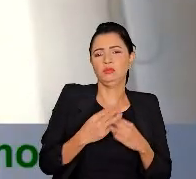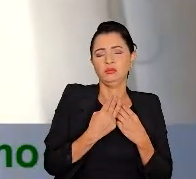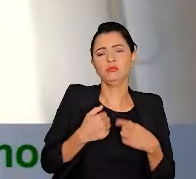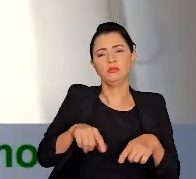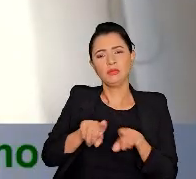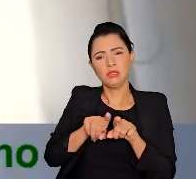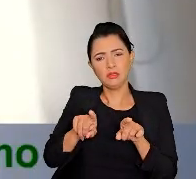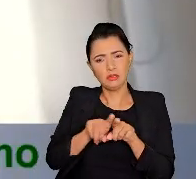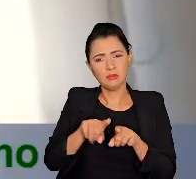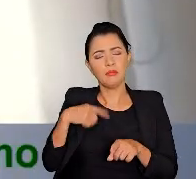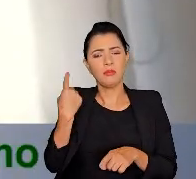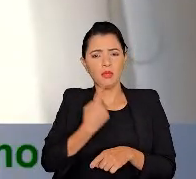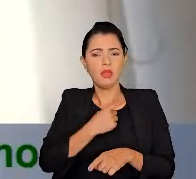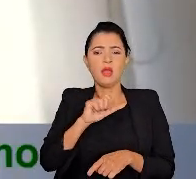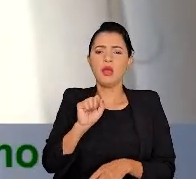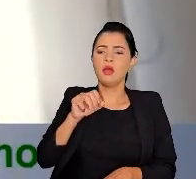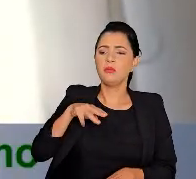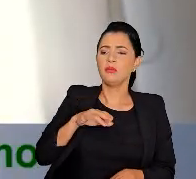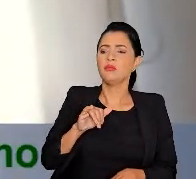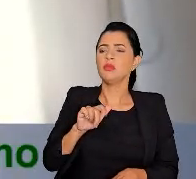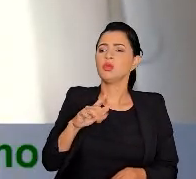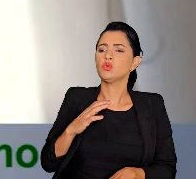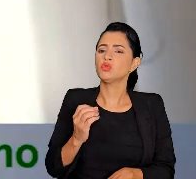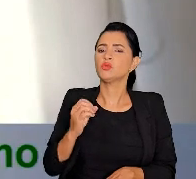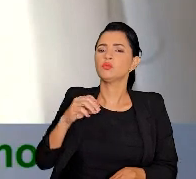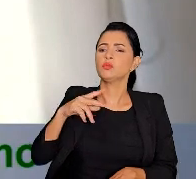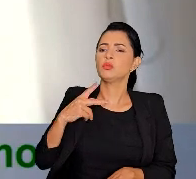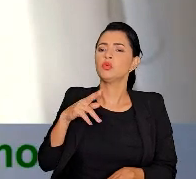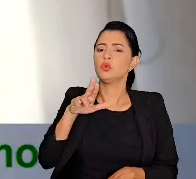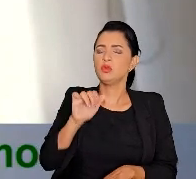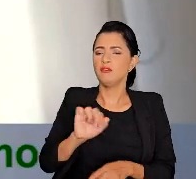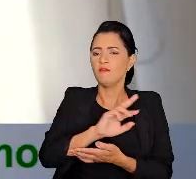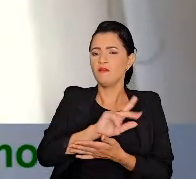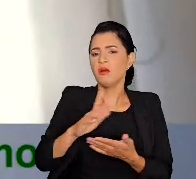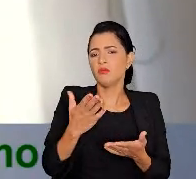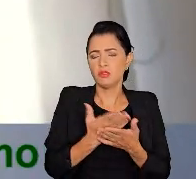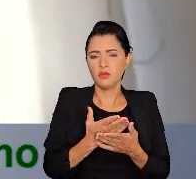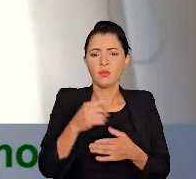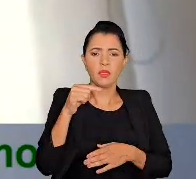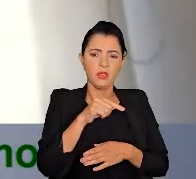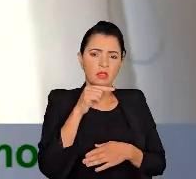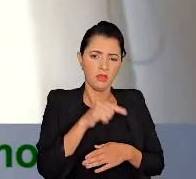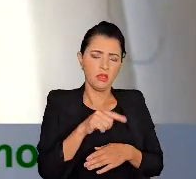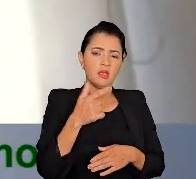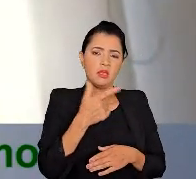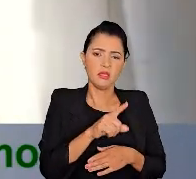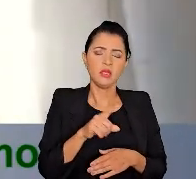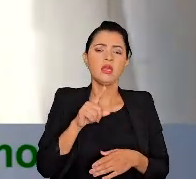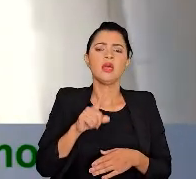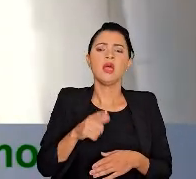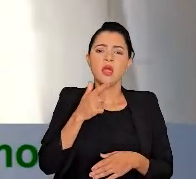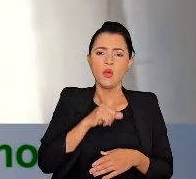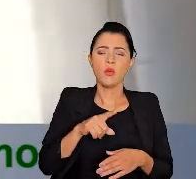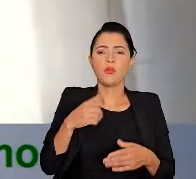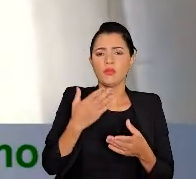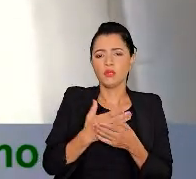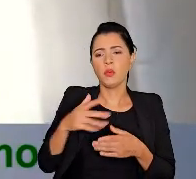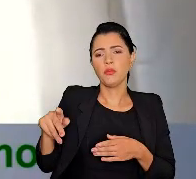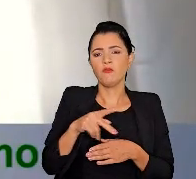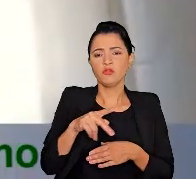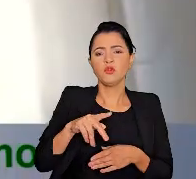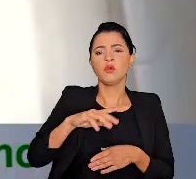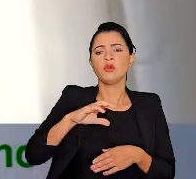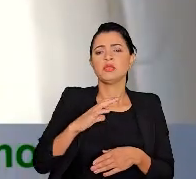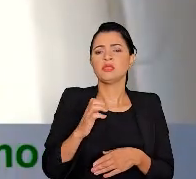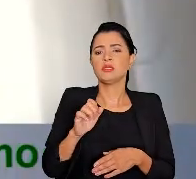amicus curiae em vários processos. Neste processo do caso Elvanger, o professor Celso Laffer,